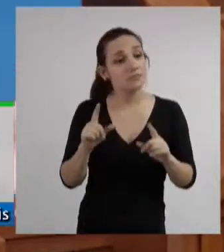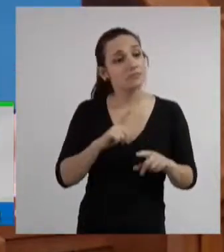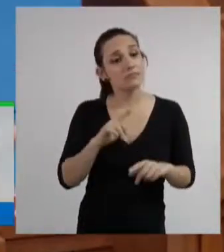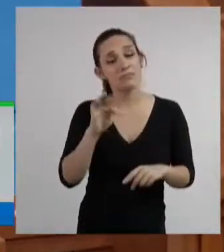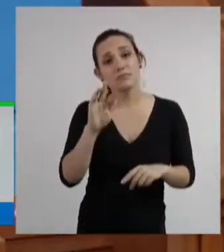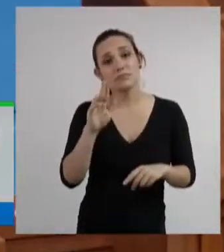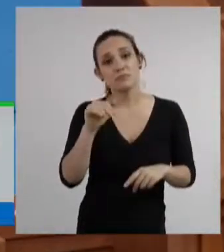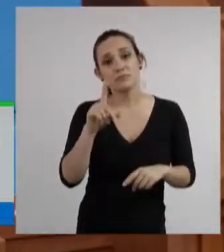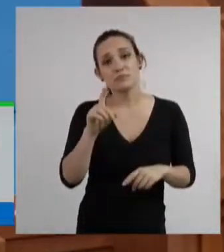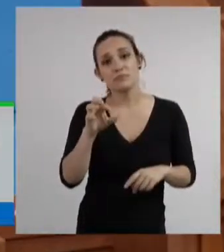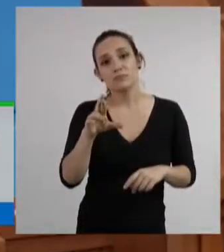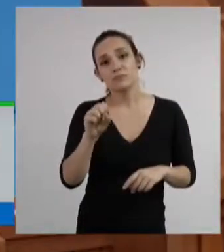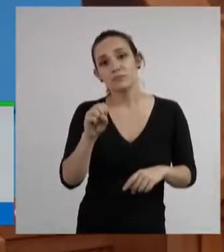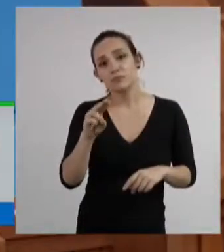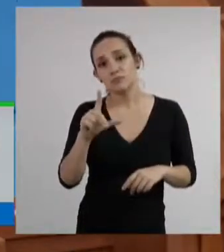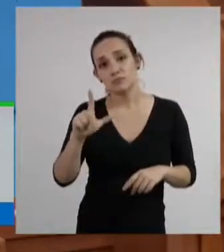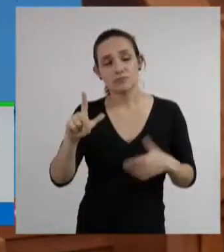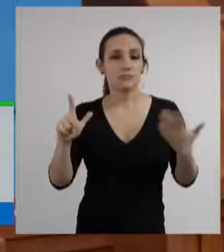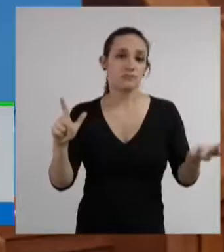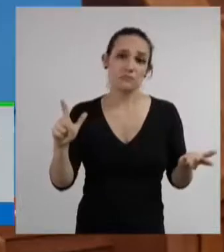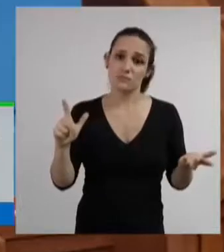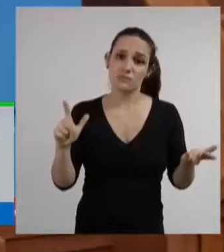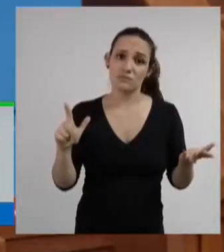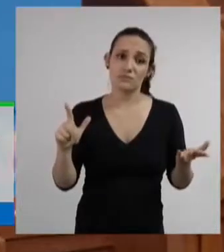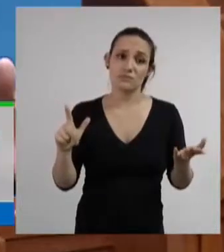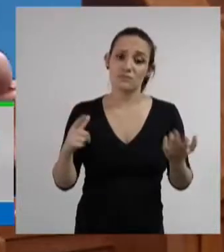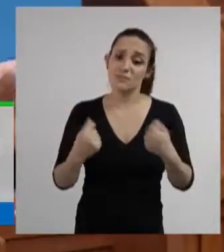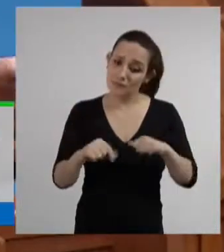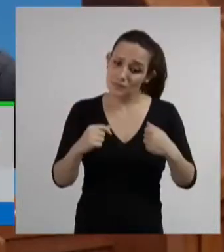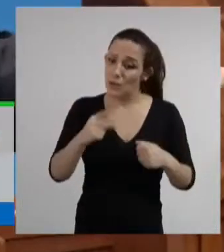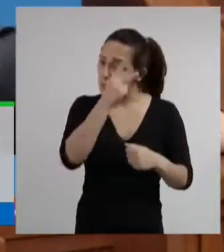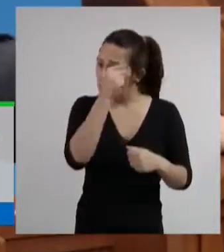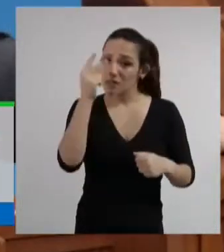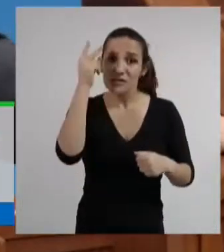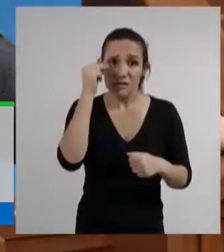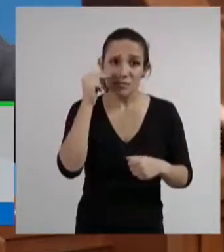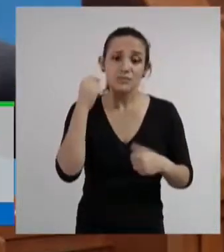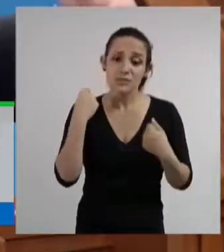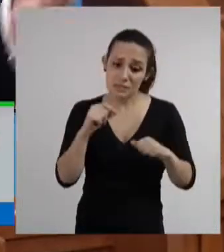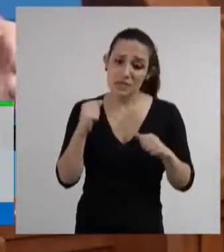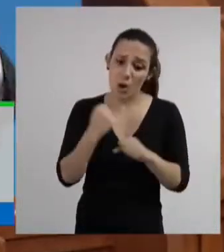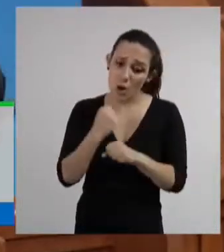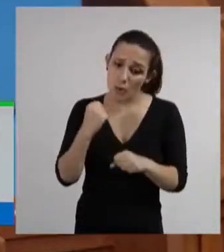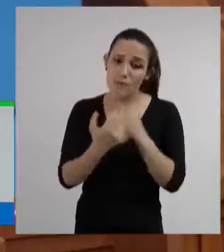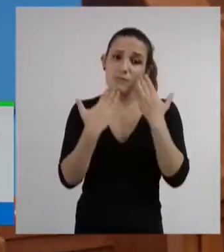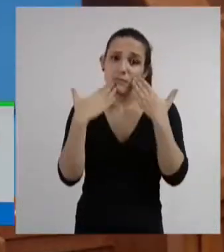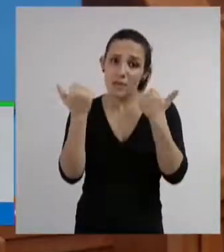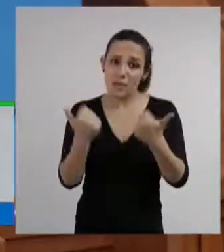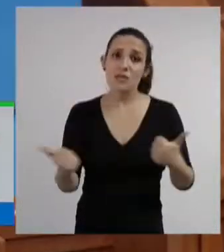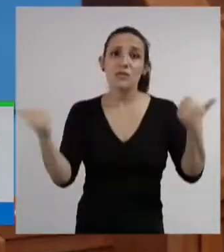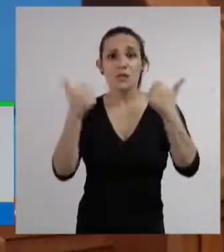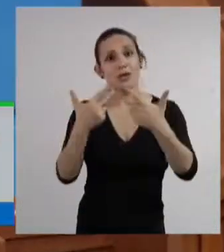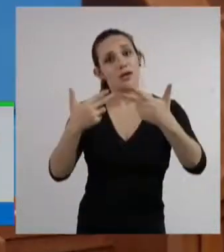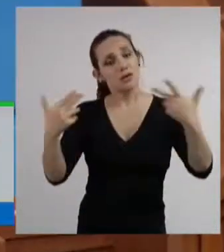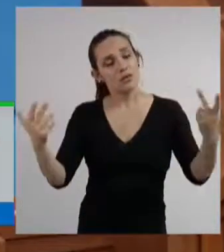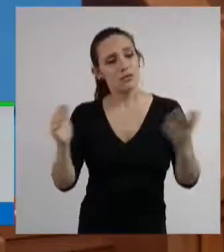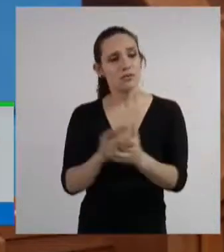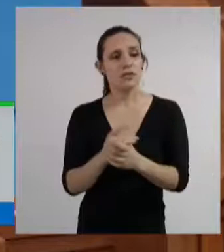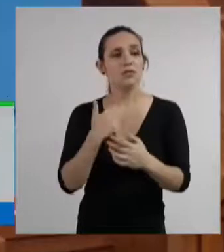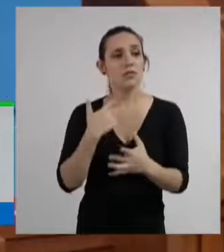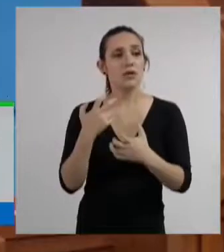não vemos o interesse dos munícipes em atender o setor produtivo. Então, apenas para deixar